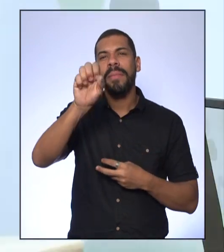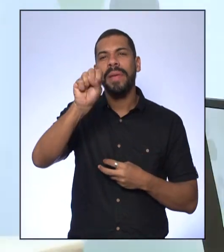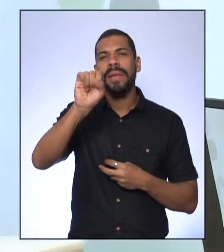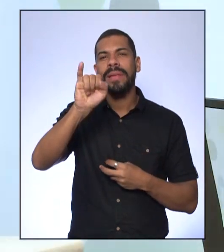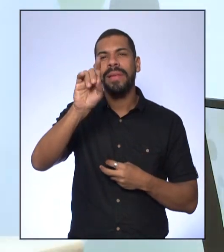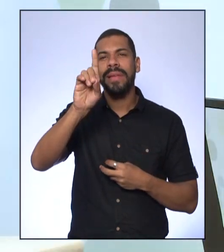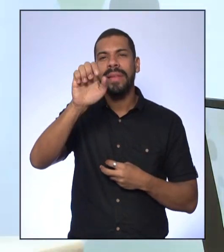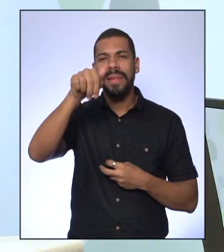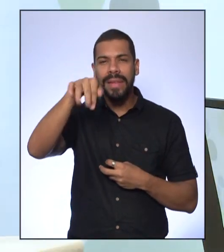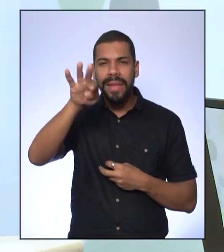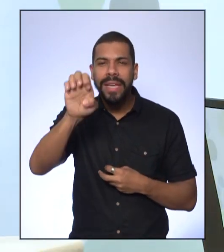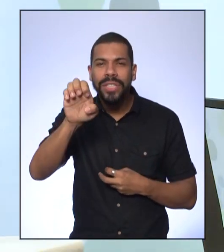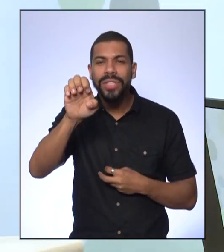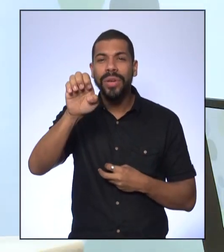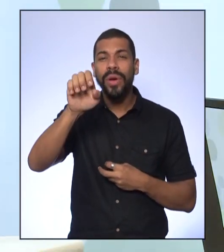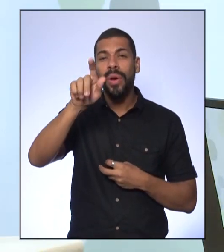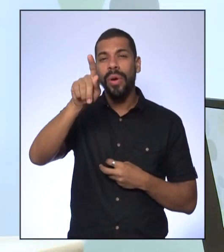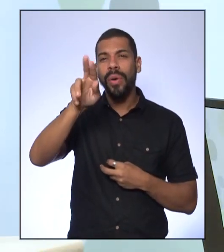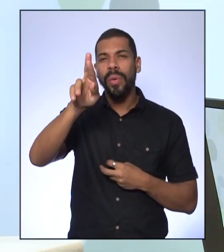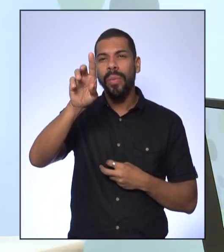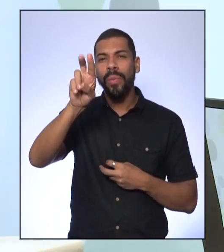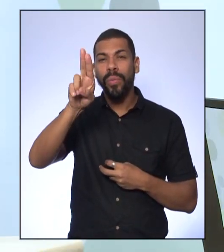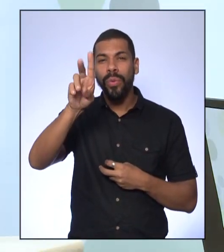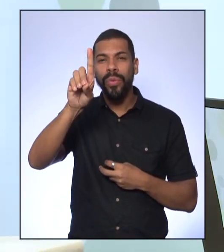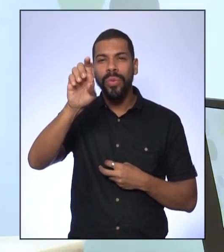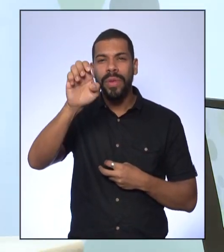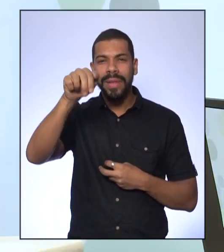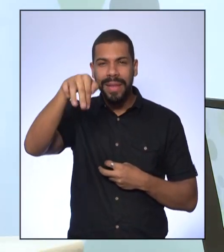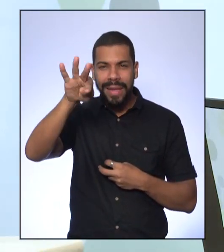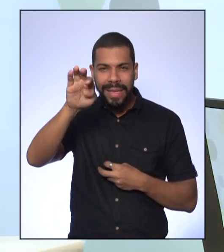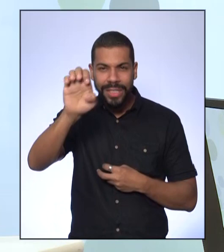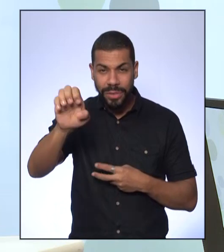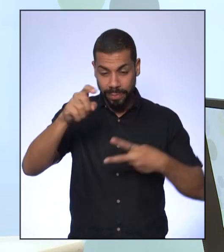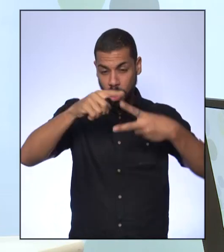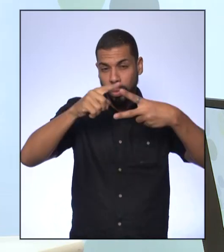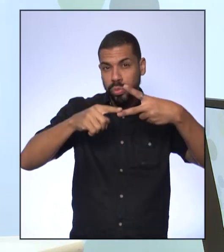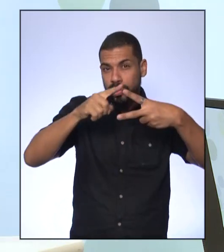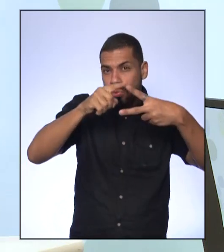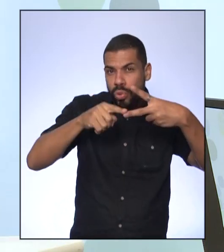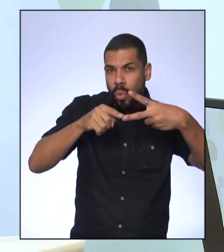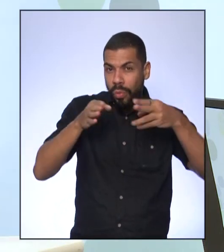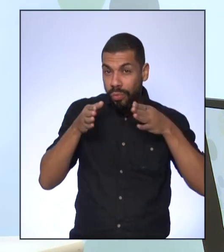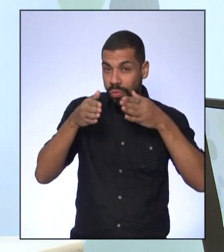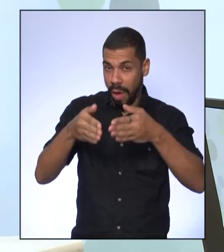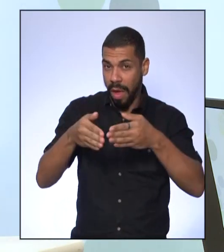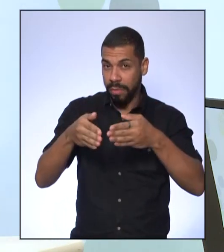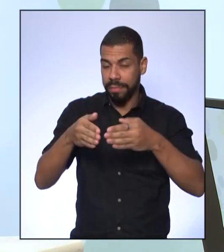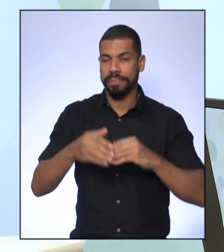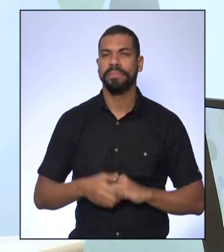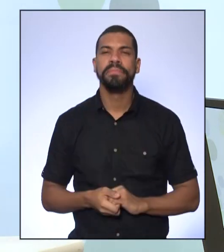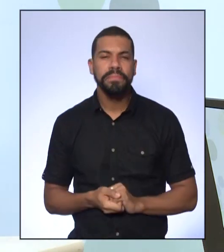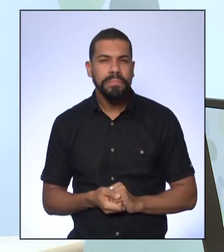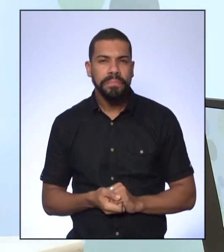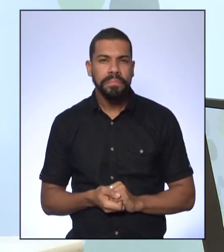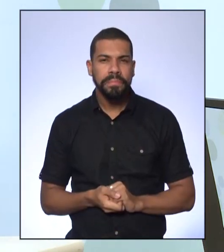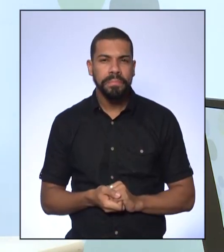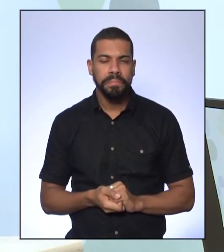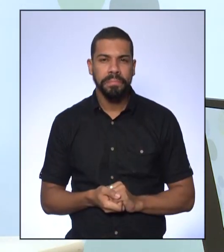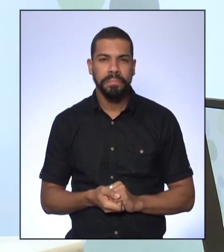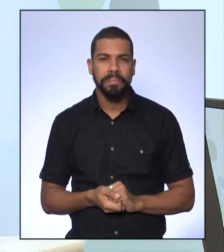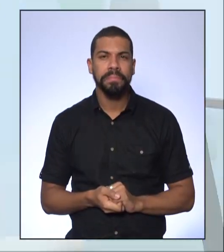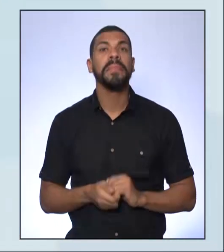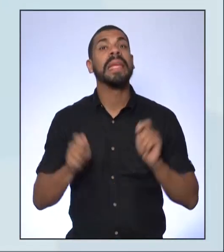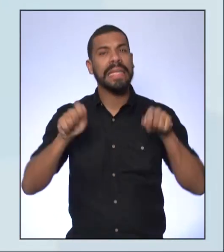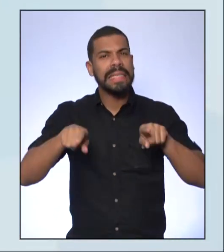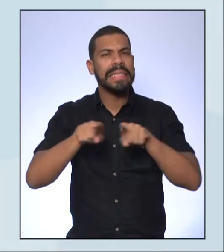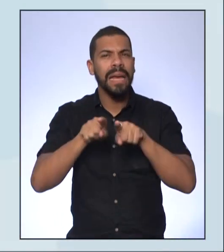tá? Então, são dois instrumentos que servem para monitoramento e alerta. E também, como eu terminei